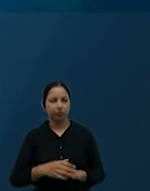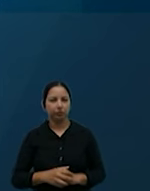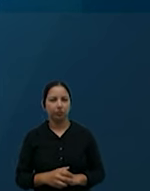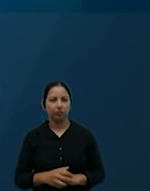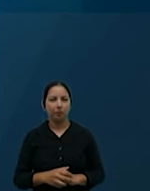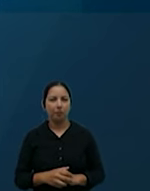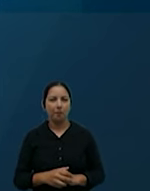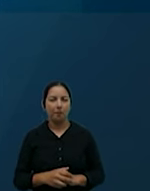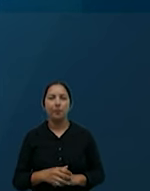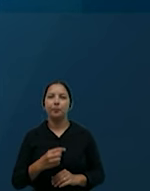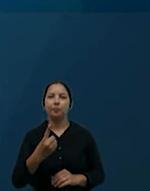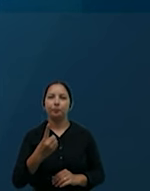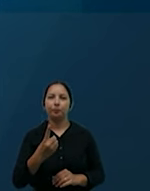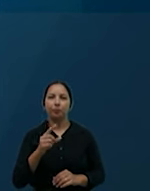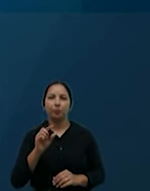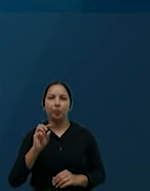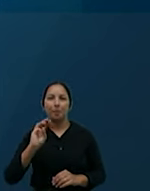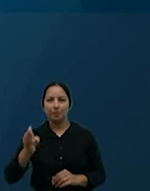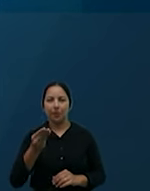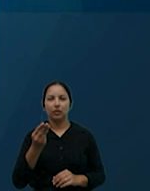1.908.497 e